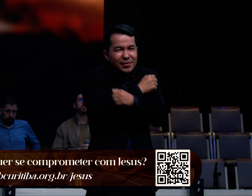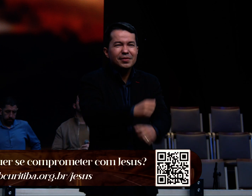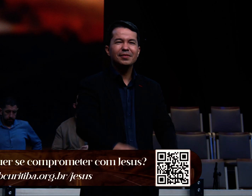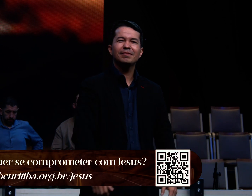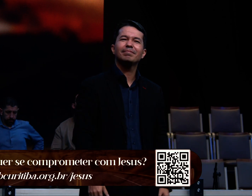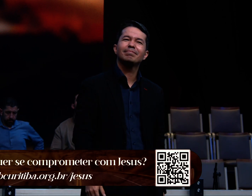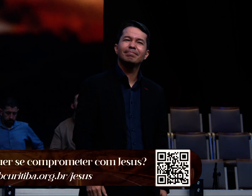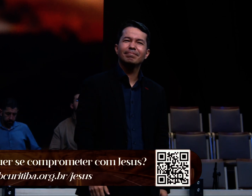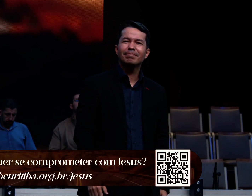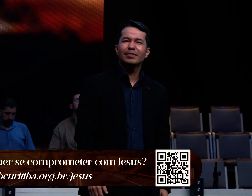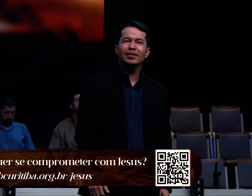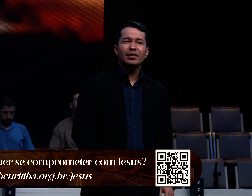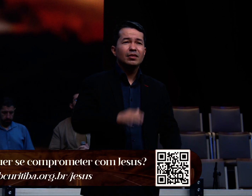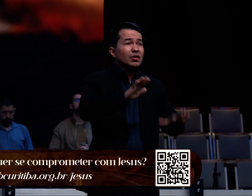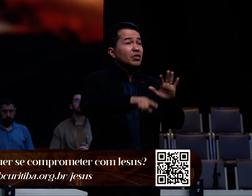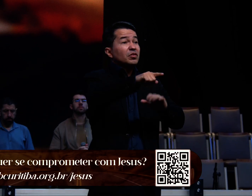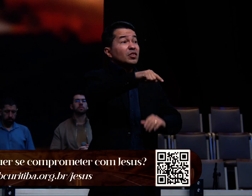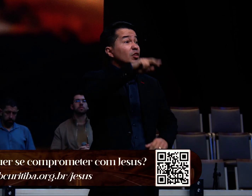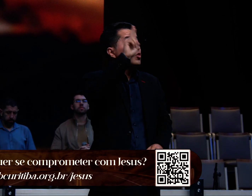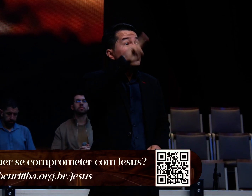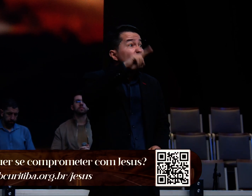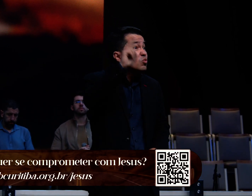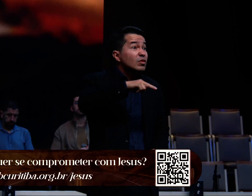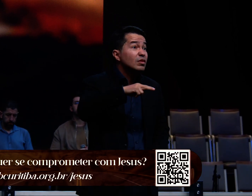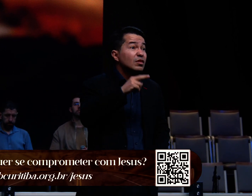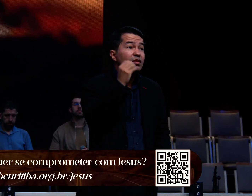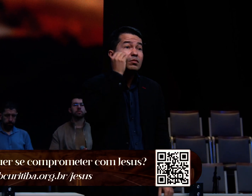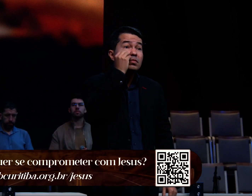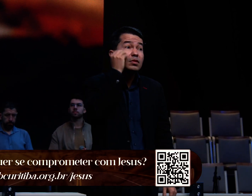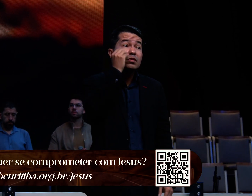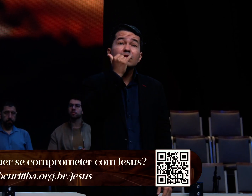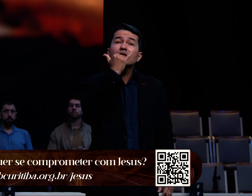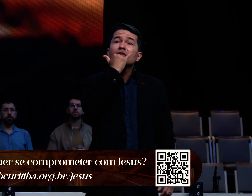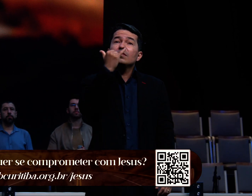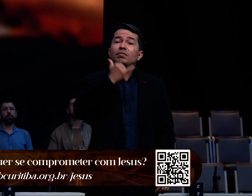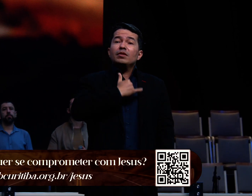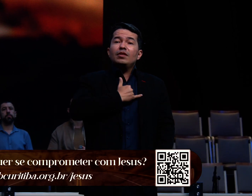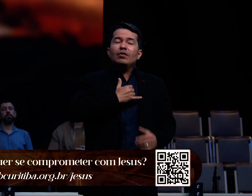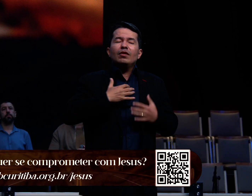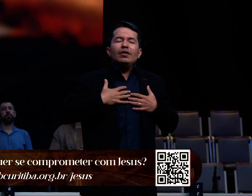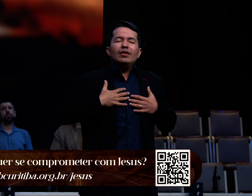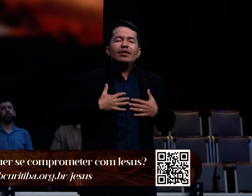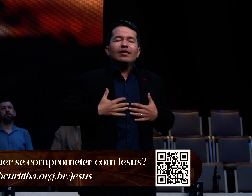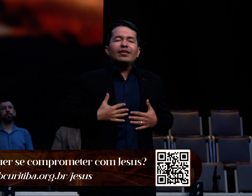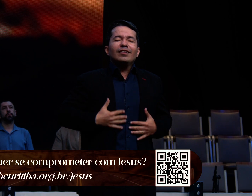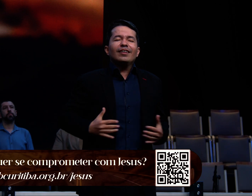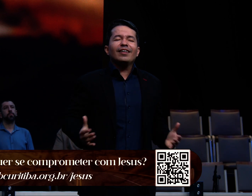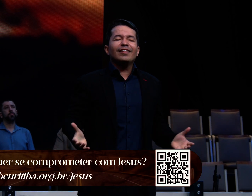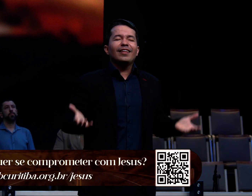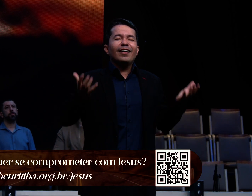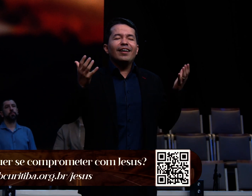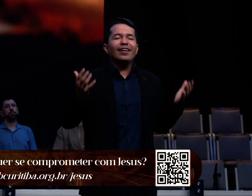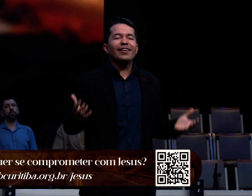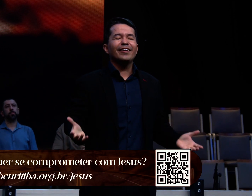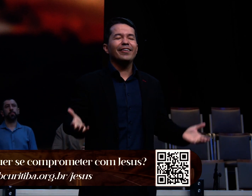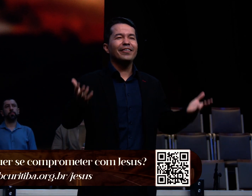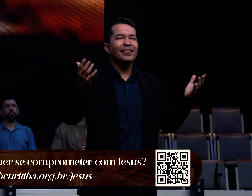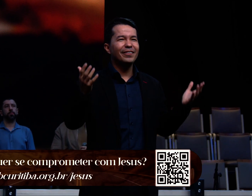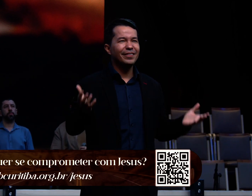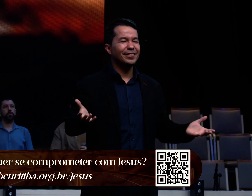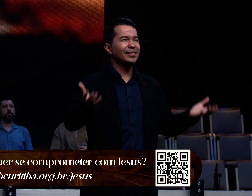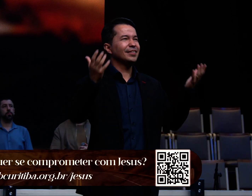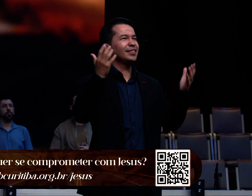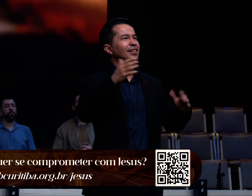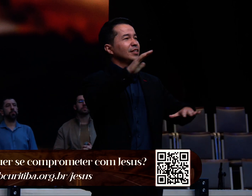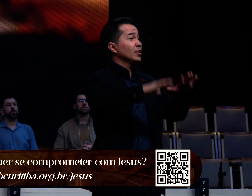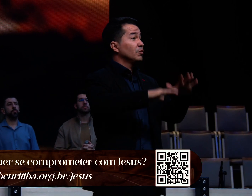esse abraço, esse acolhimento do Senhor. Talvez você nunca experimentou desse perdão que traz calma,